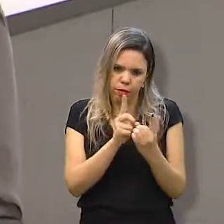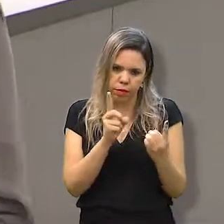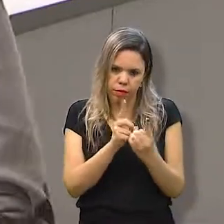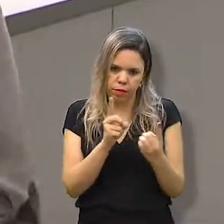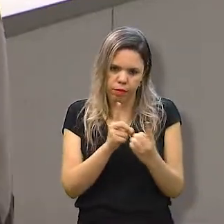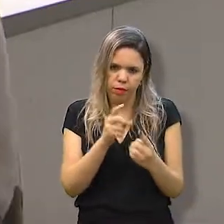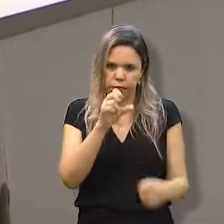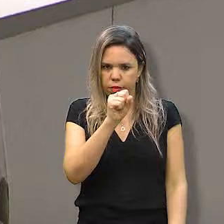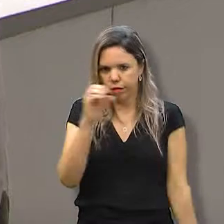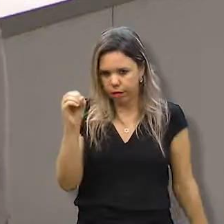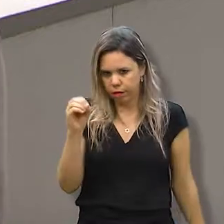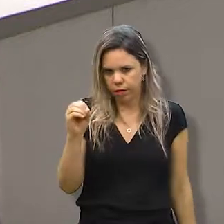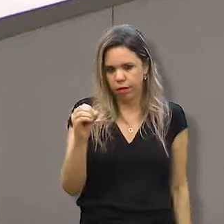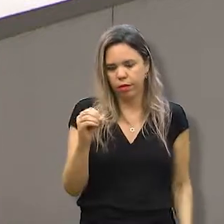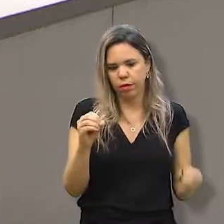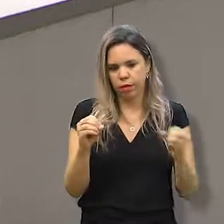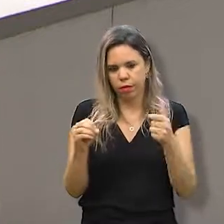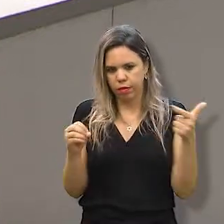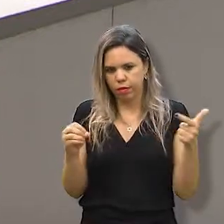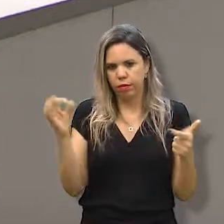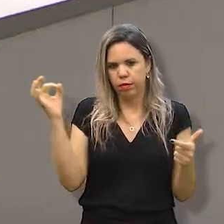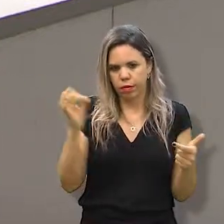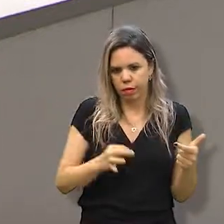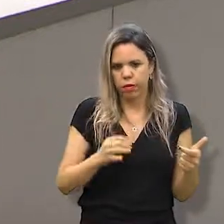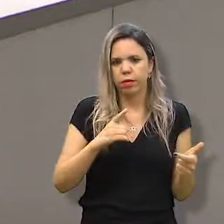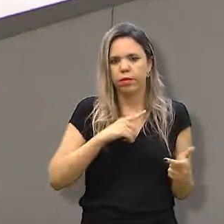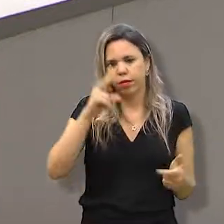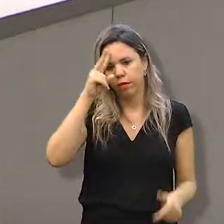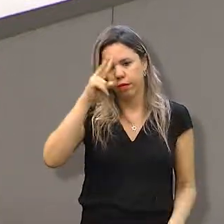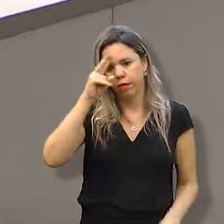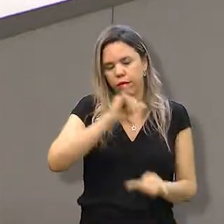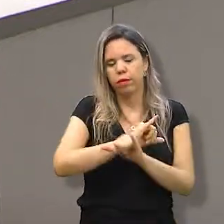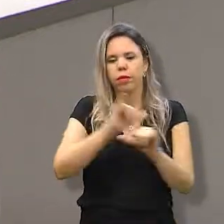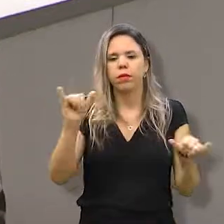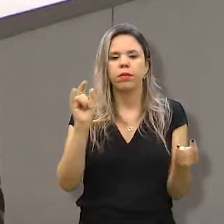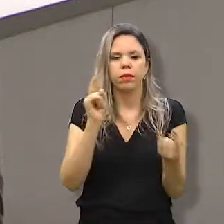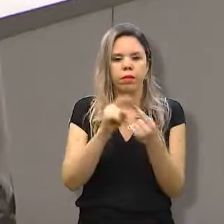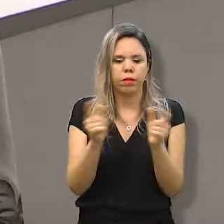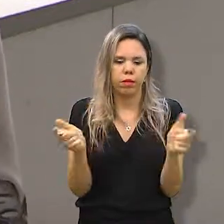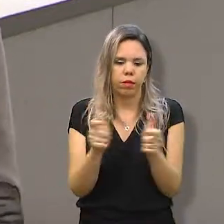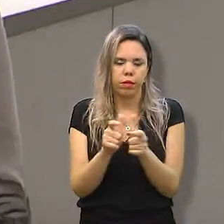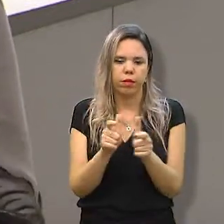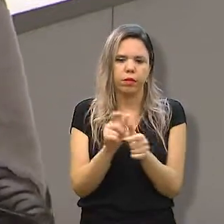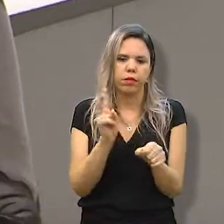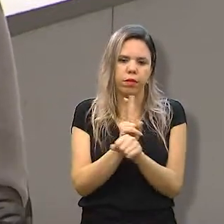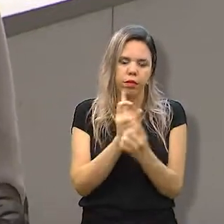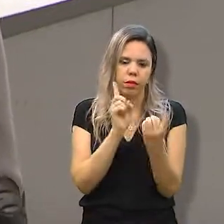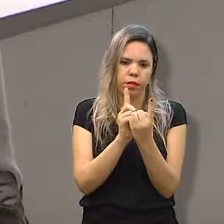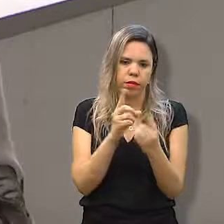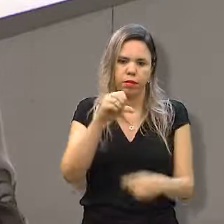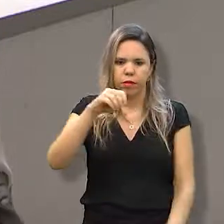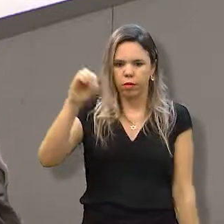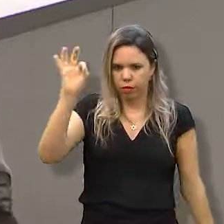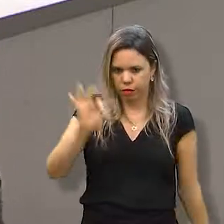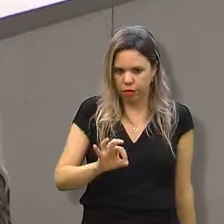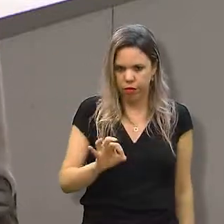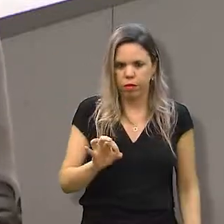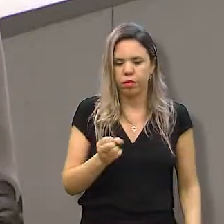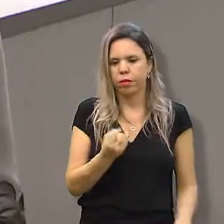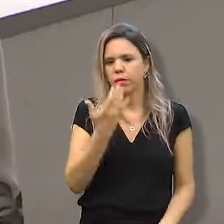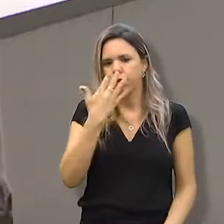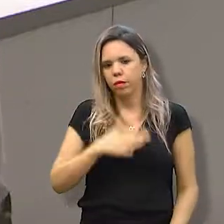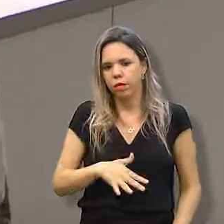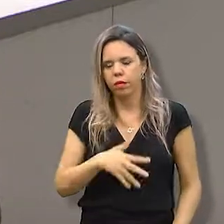cobertura vacinal de cerca de 80 oitenta e dois por cento a gente tem que lembrar que a meta mínima de cobertura de